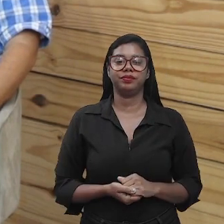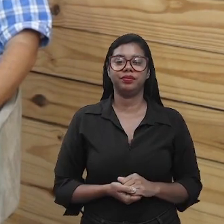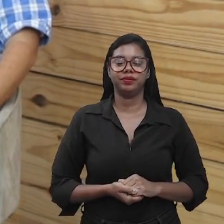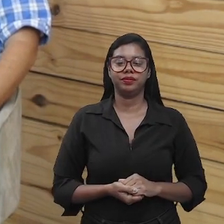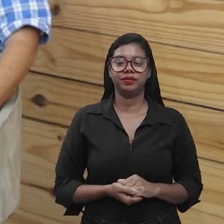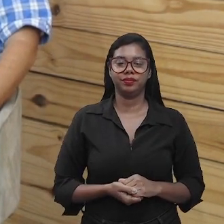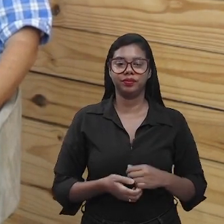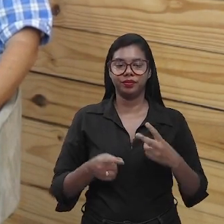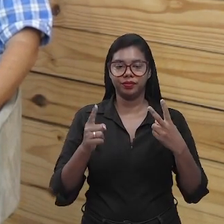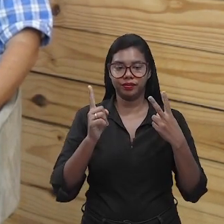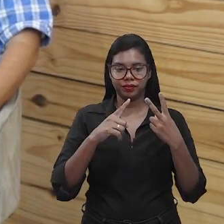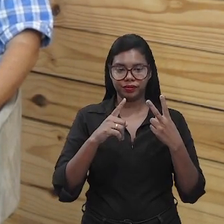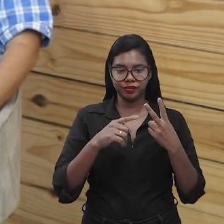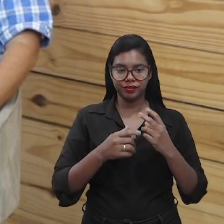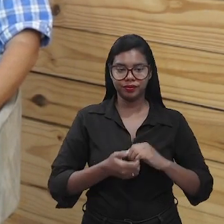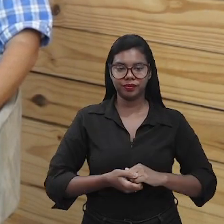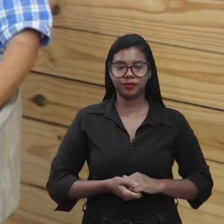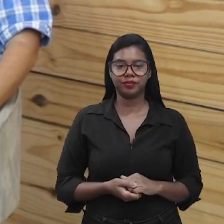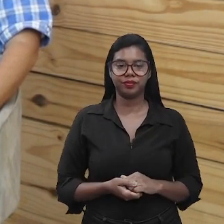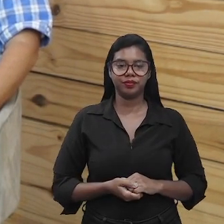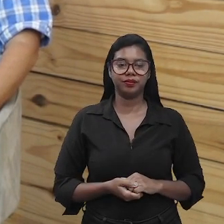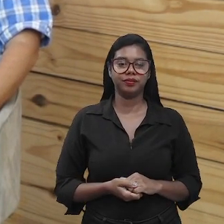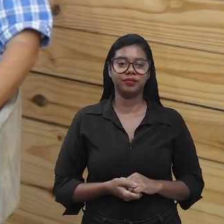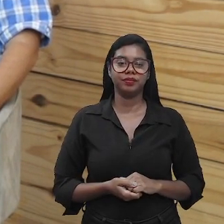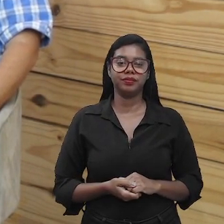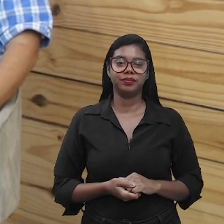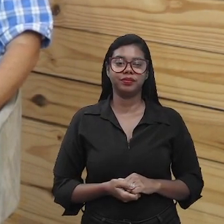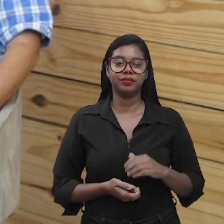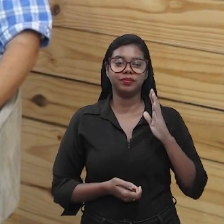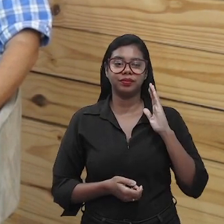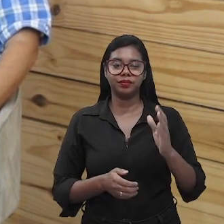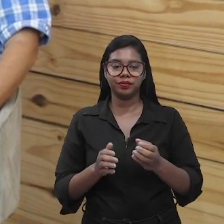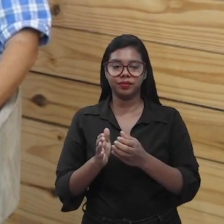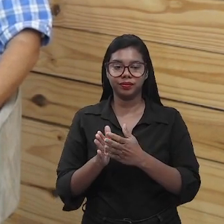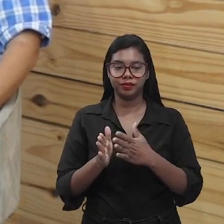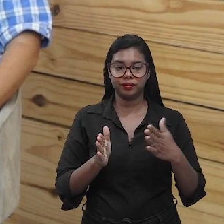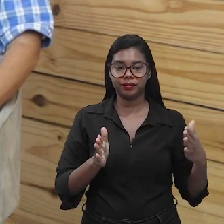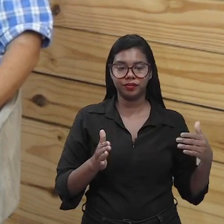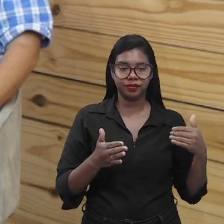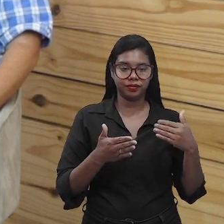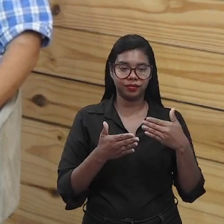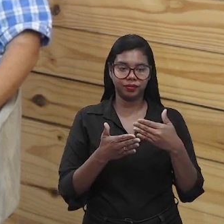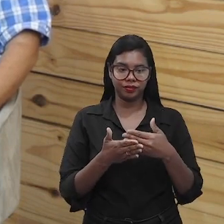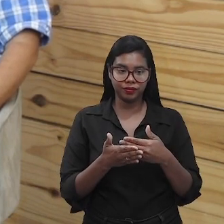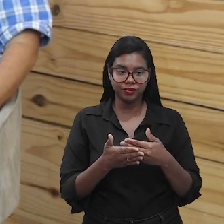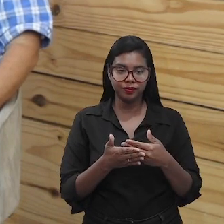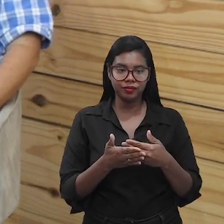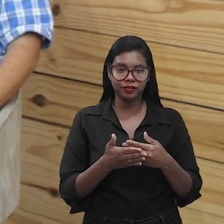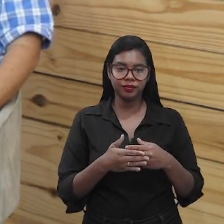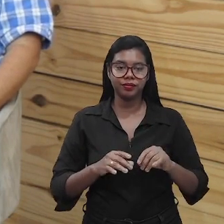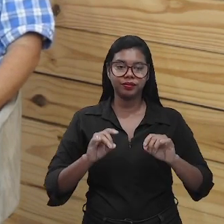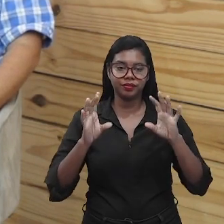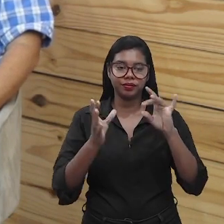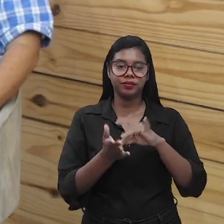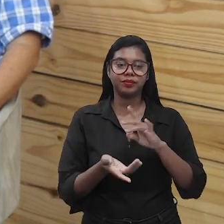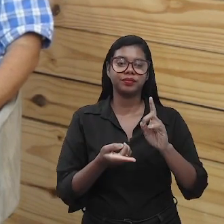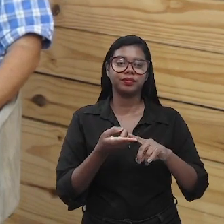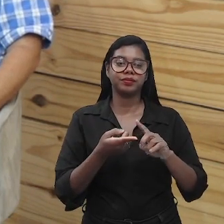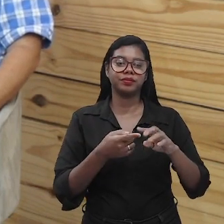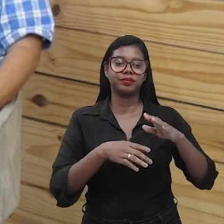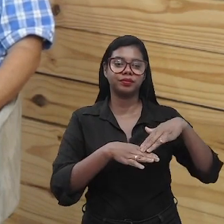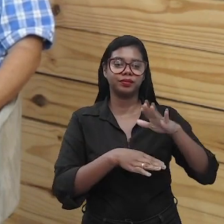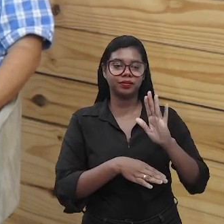parte. Já no período mais próximo da pré-venda, eu precisava ser um pouco mais incisivo, você